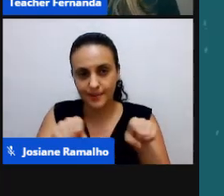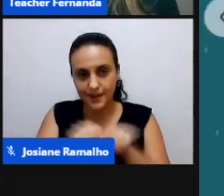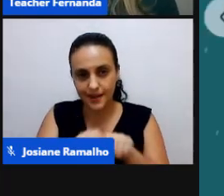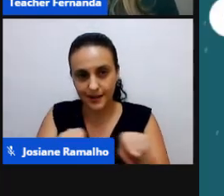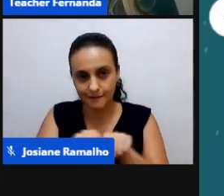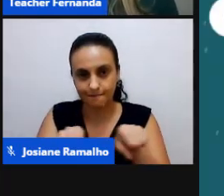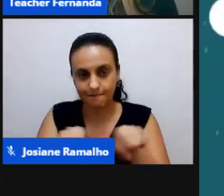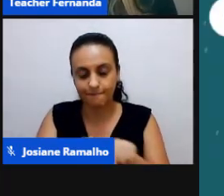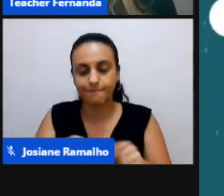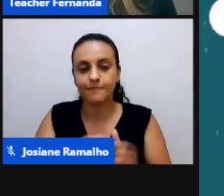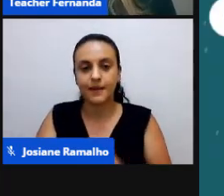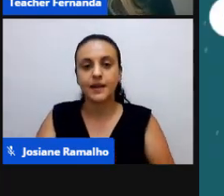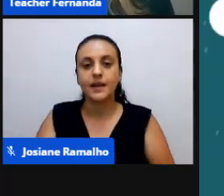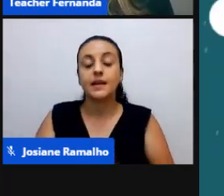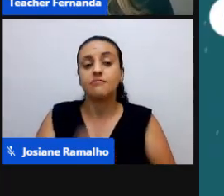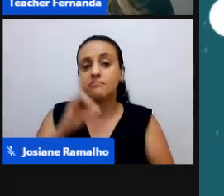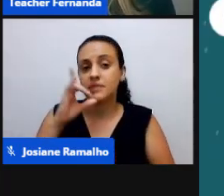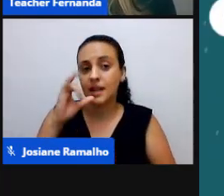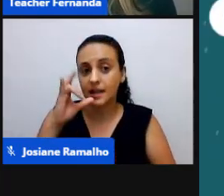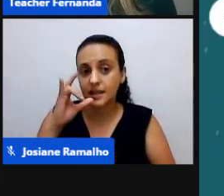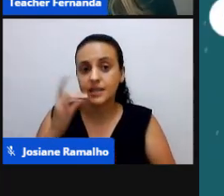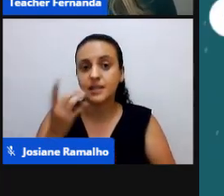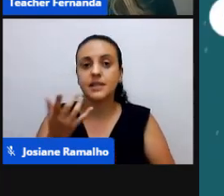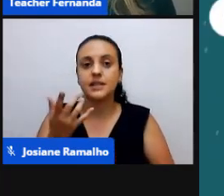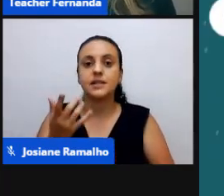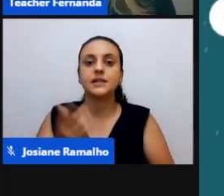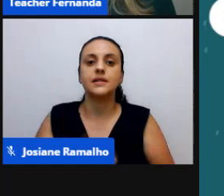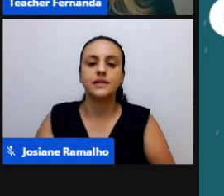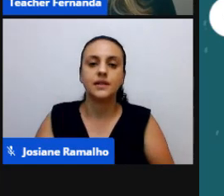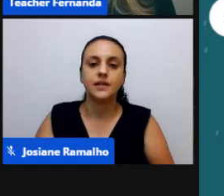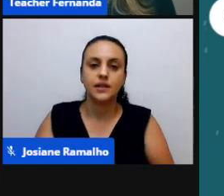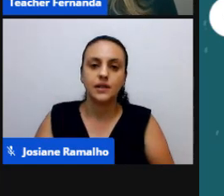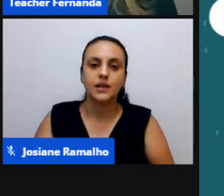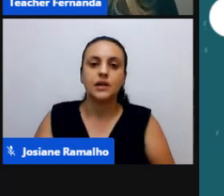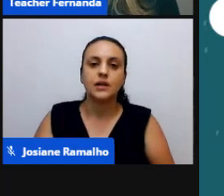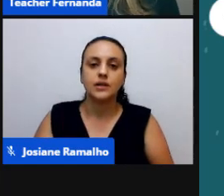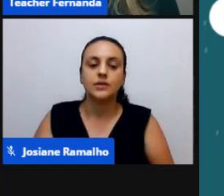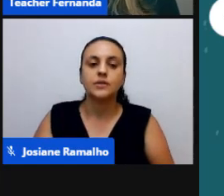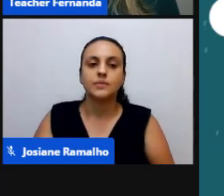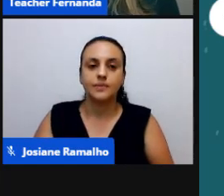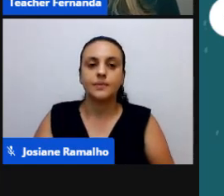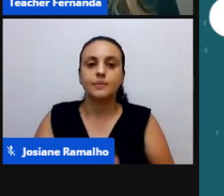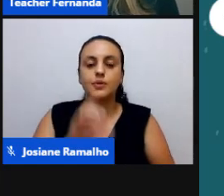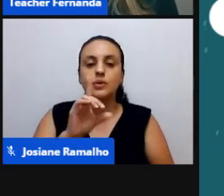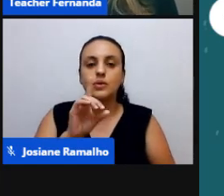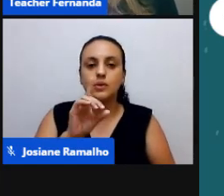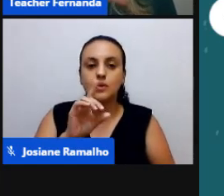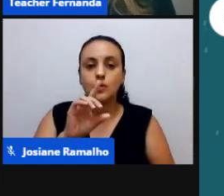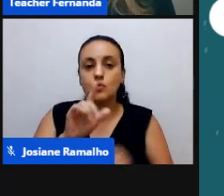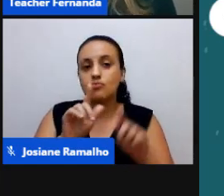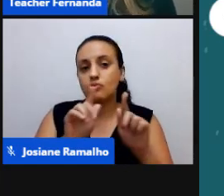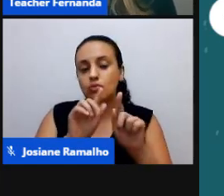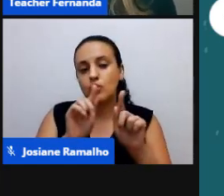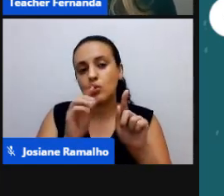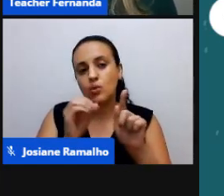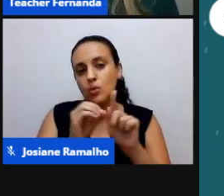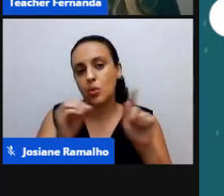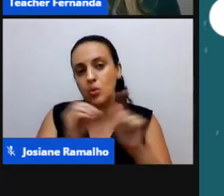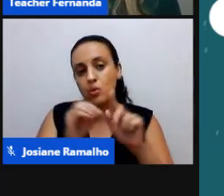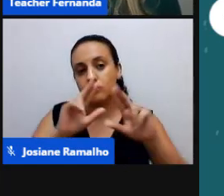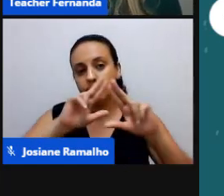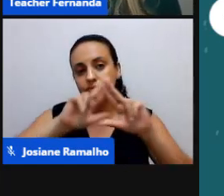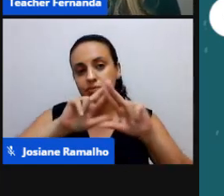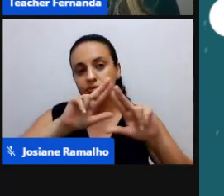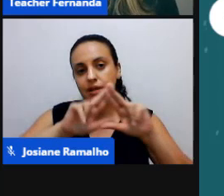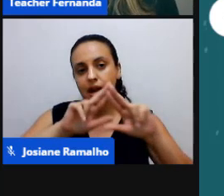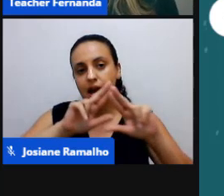automaticamente, acesso ao Instagram, a Dropbox, enfim, uma série de coisas, o Google Drive, aí vai depender do que você já está